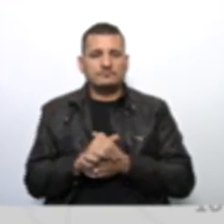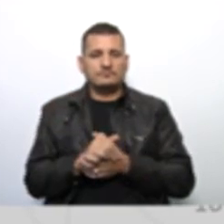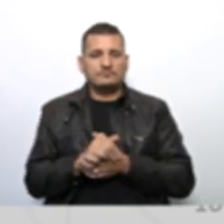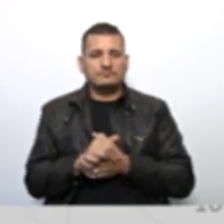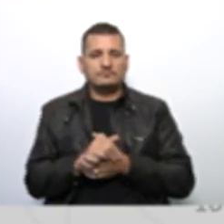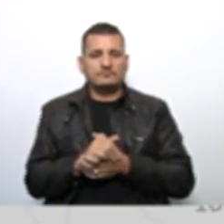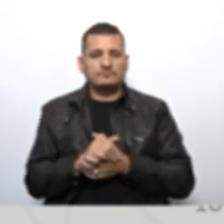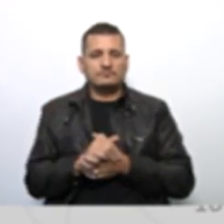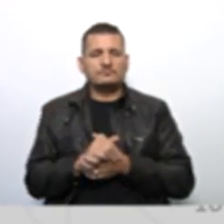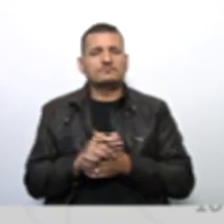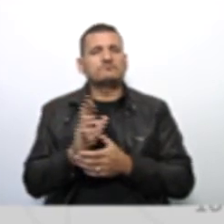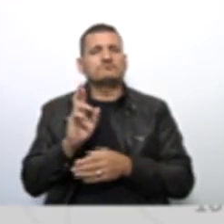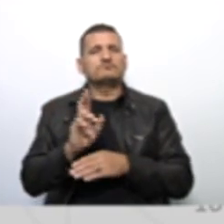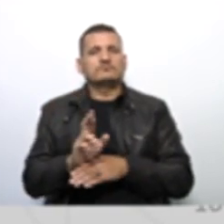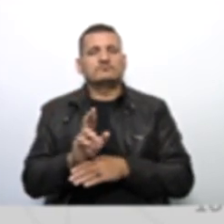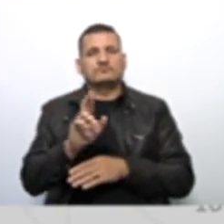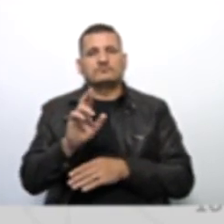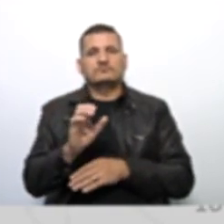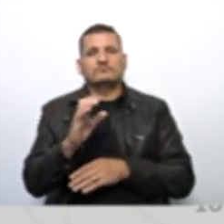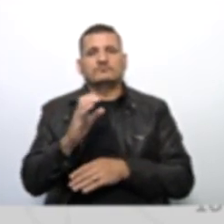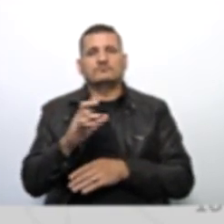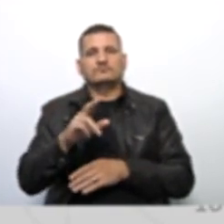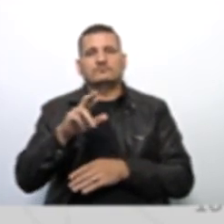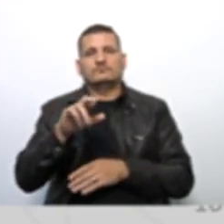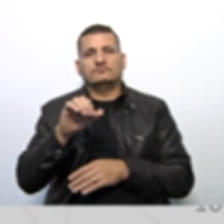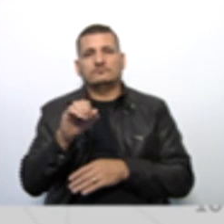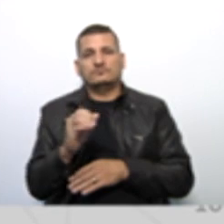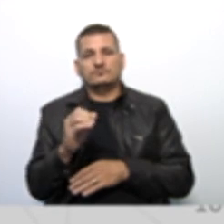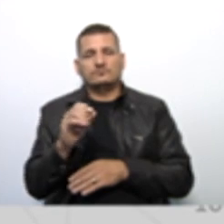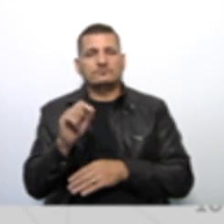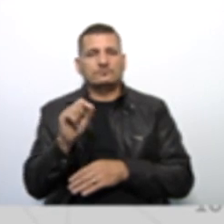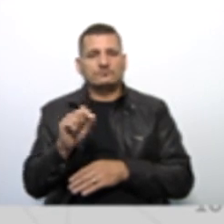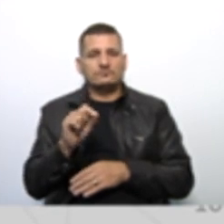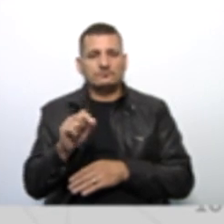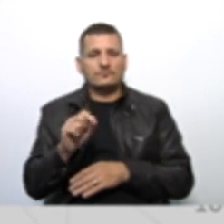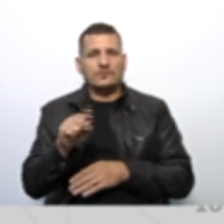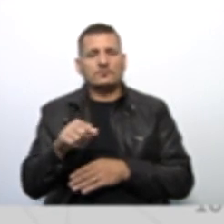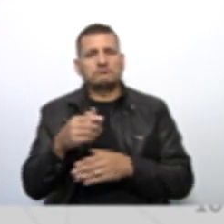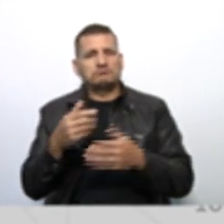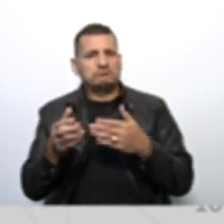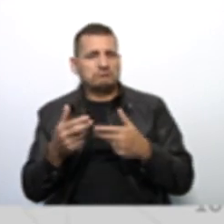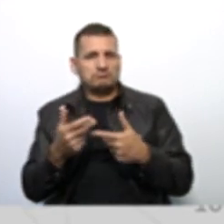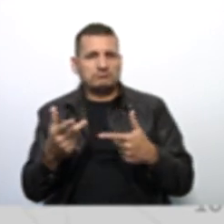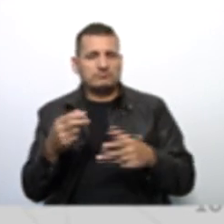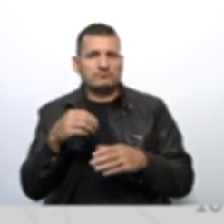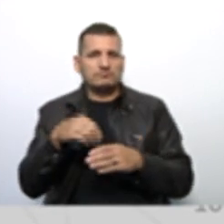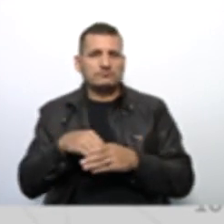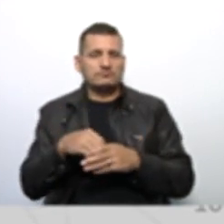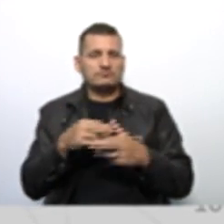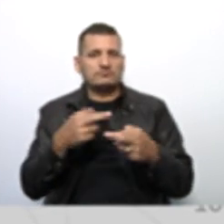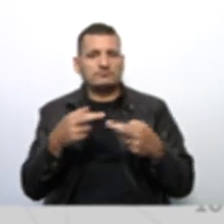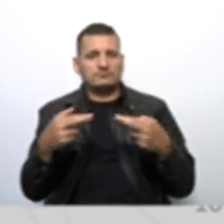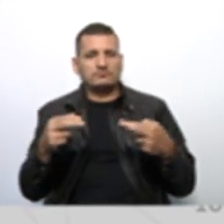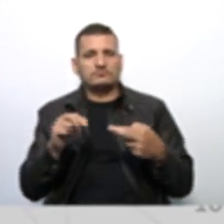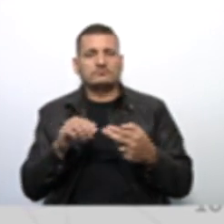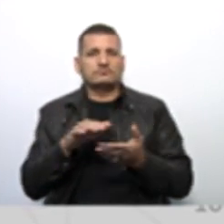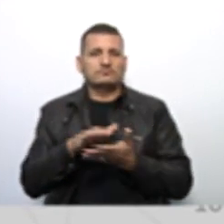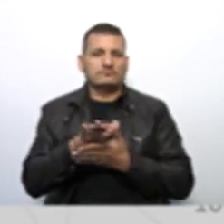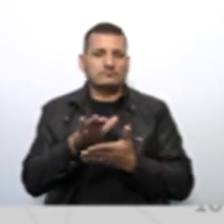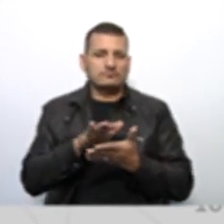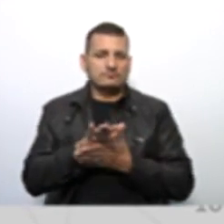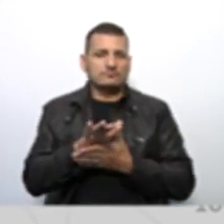E recurso, pessoal, o que é um recurso? É qualquer coisa que possa ser oferecida na rede, como o quê?